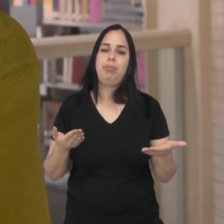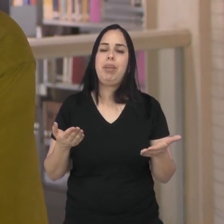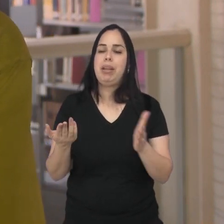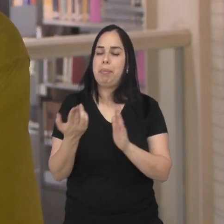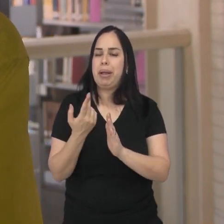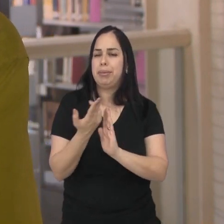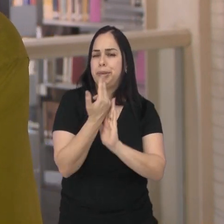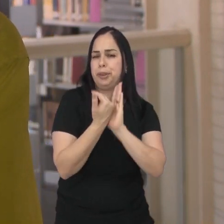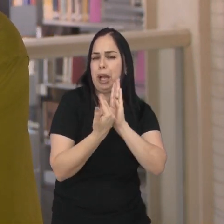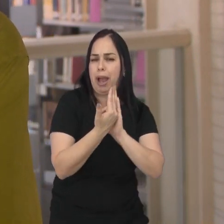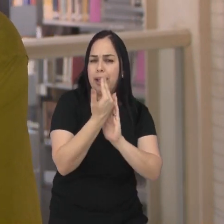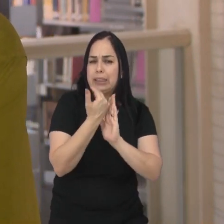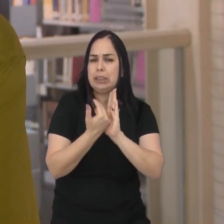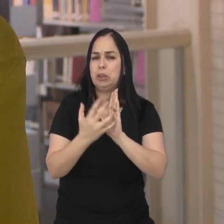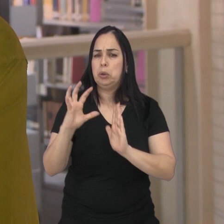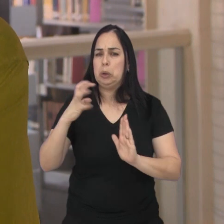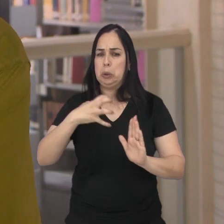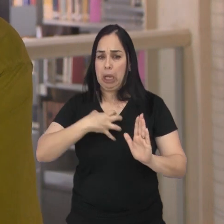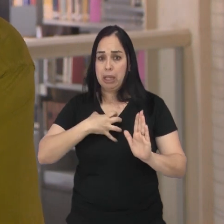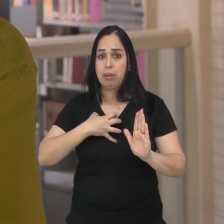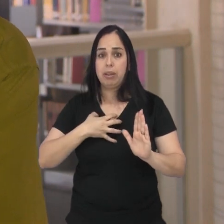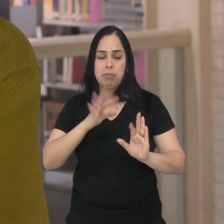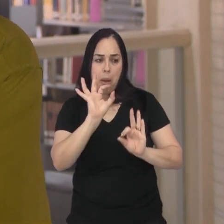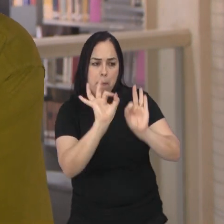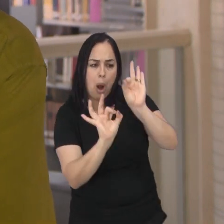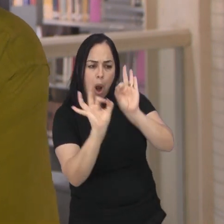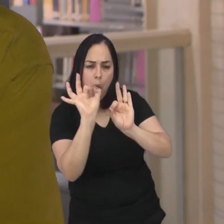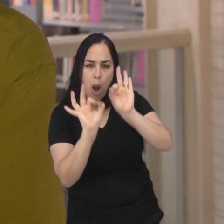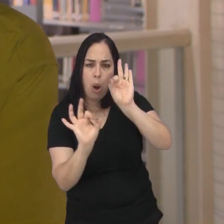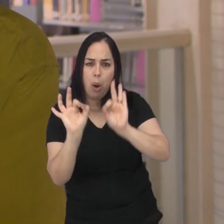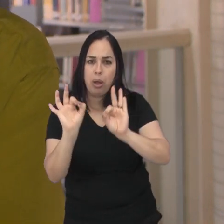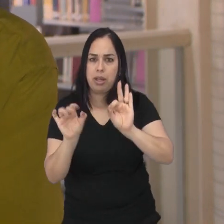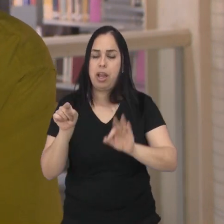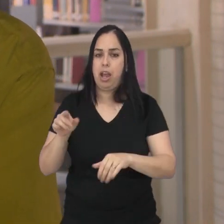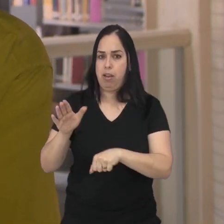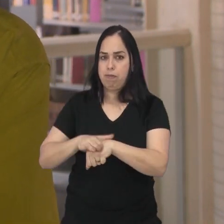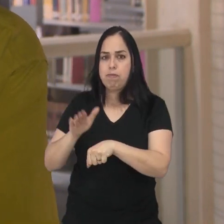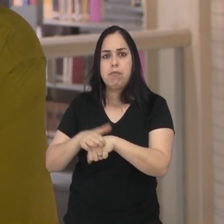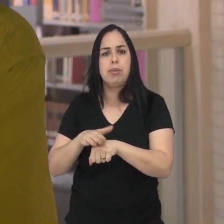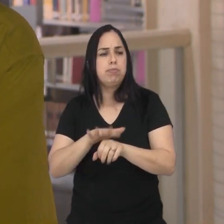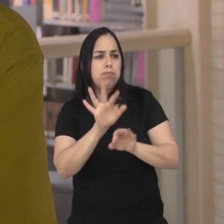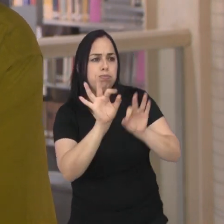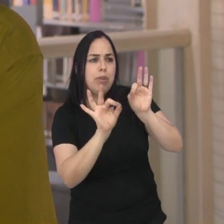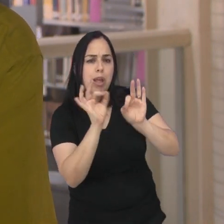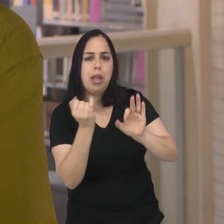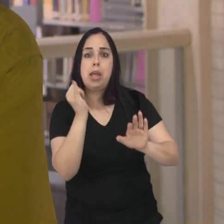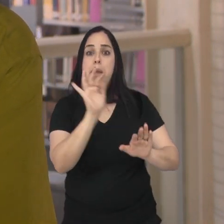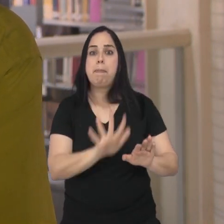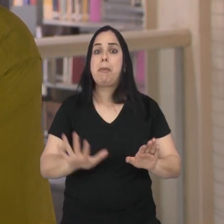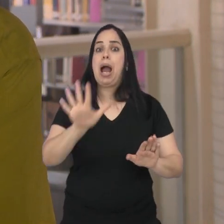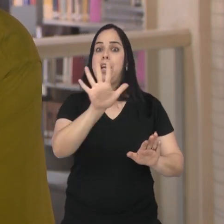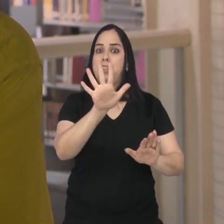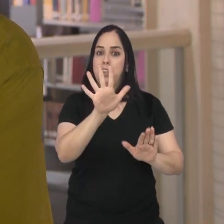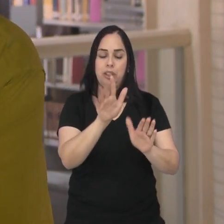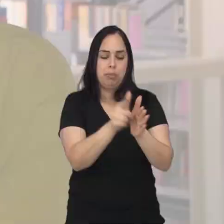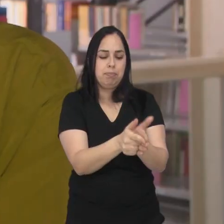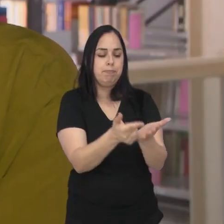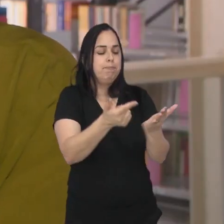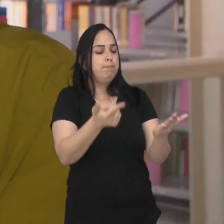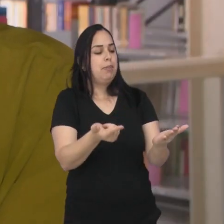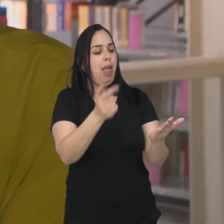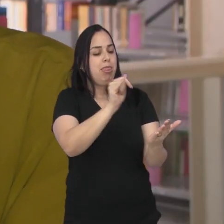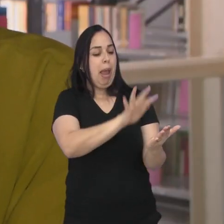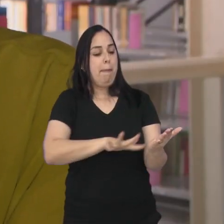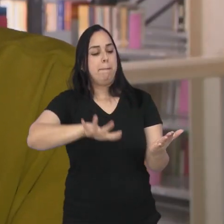de conceituação gráfica, né? O Cassiano introduz muito mais imagem dentro do jornal. Você